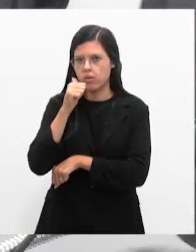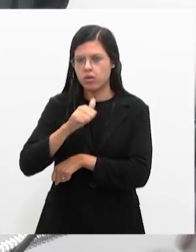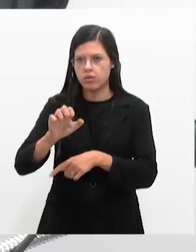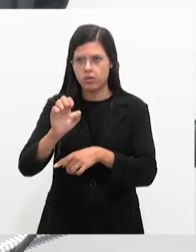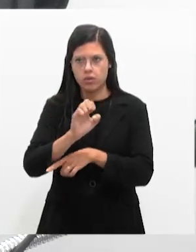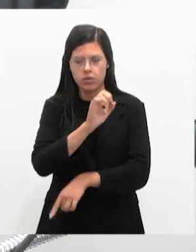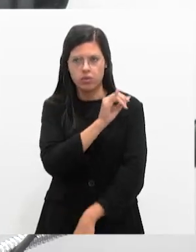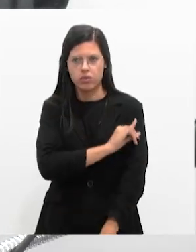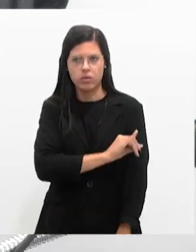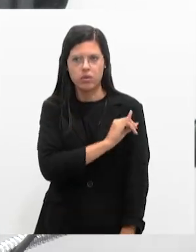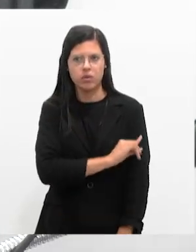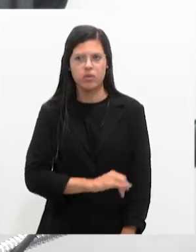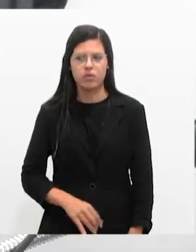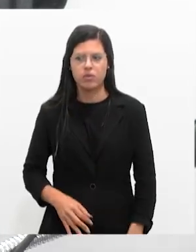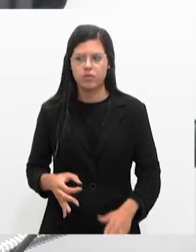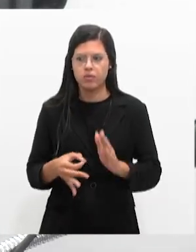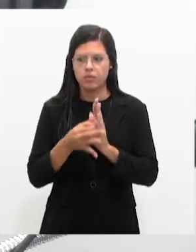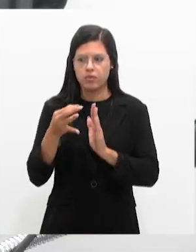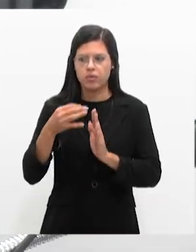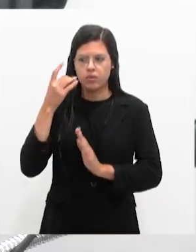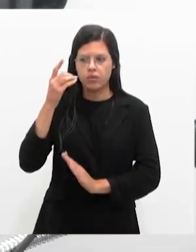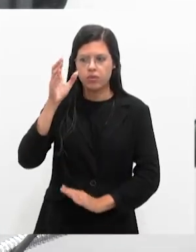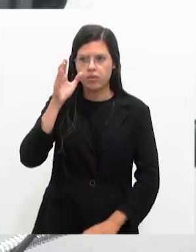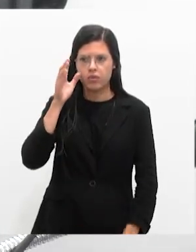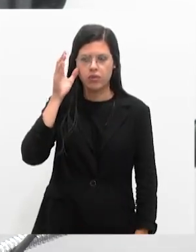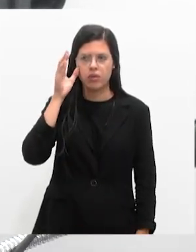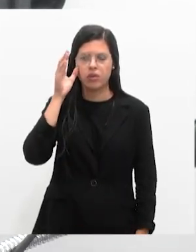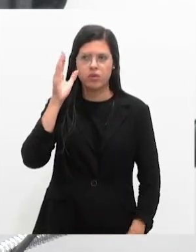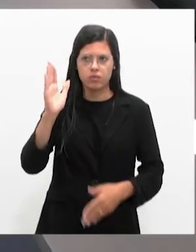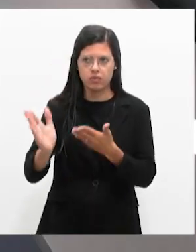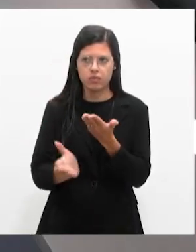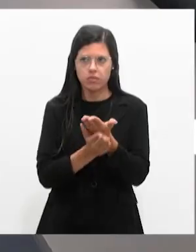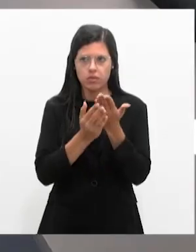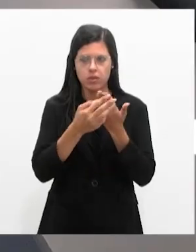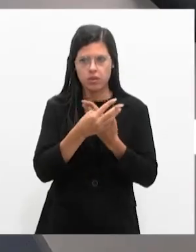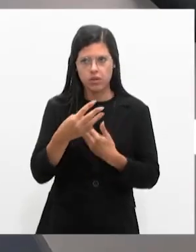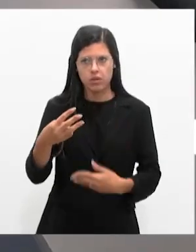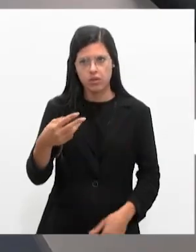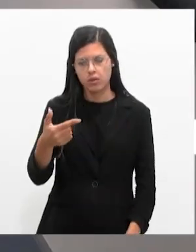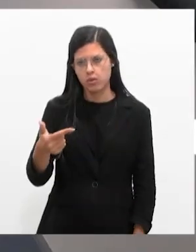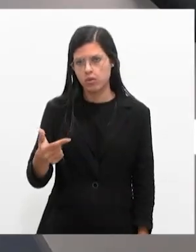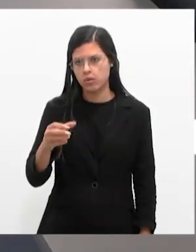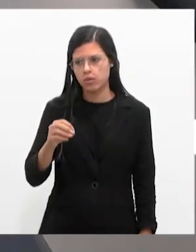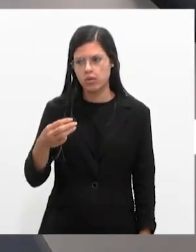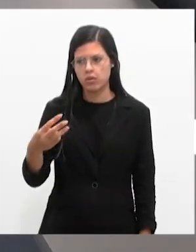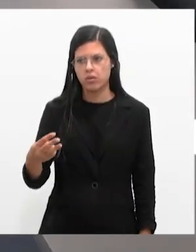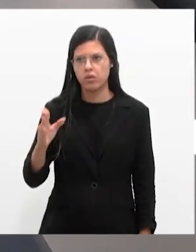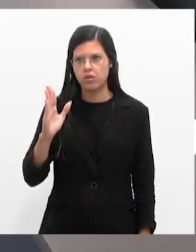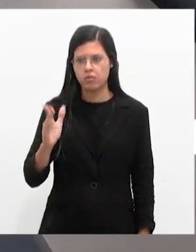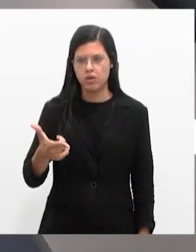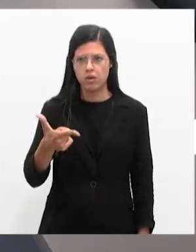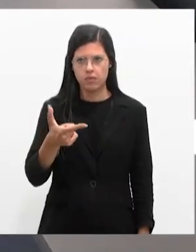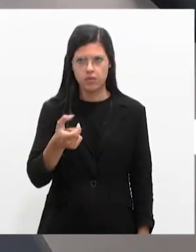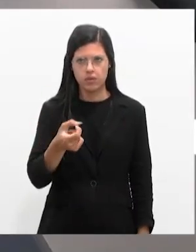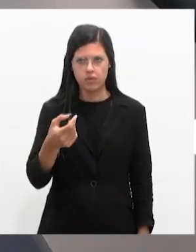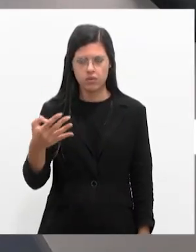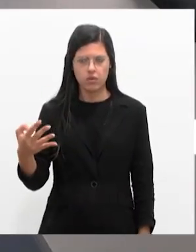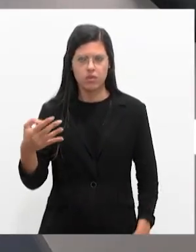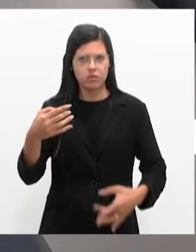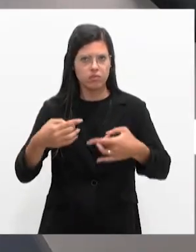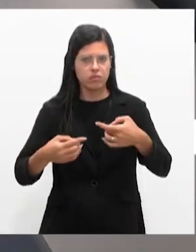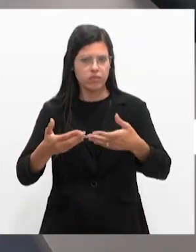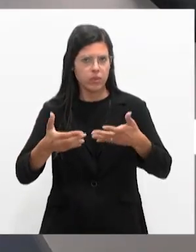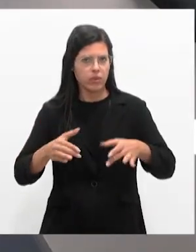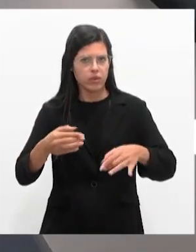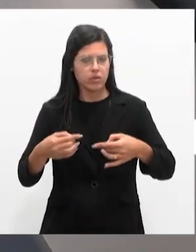deputada Célia Jordão. Pela anexação ao projeto de lei 3203 de 2024. Em discussão. Não havendo quem queira